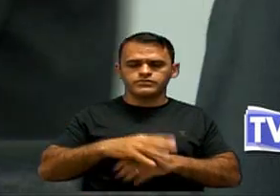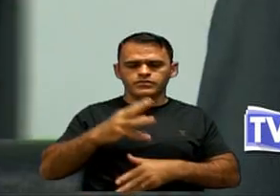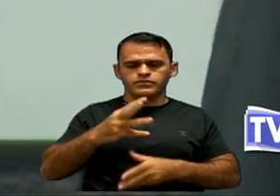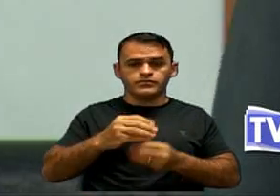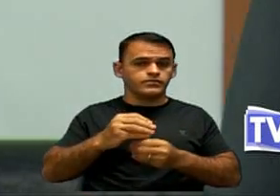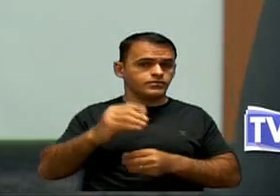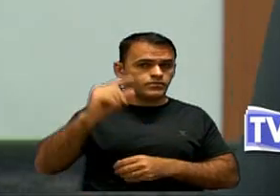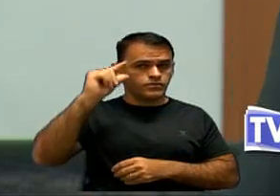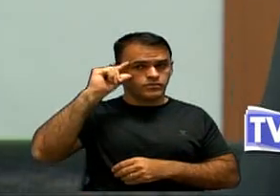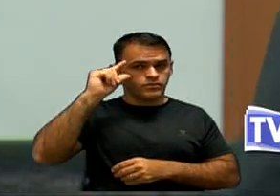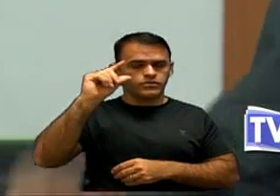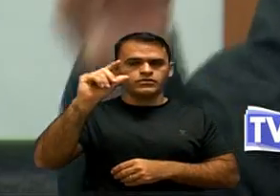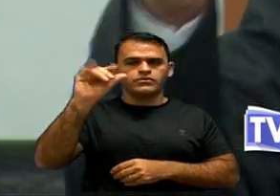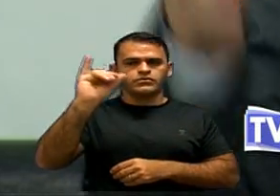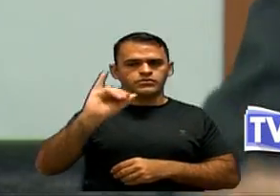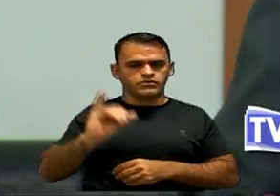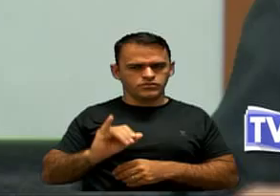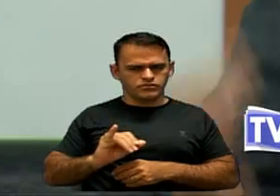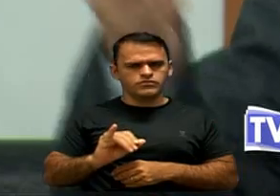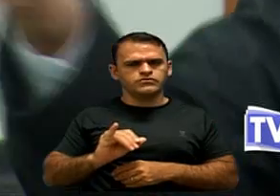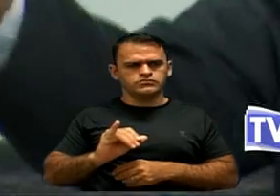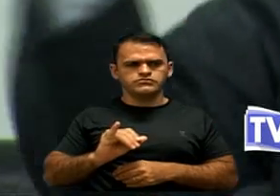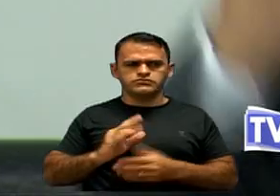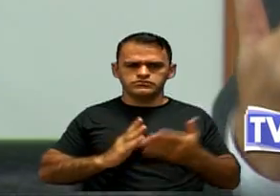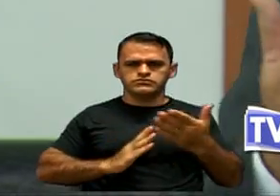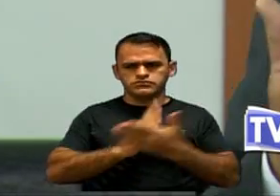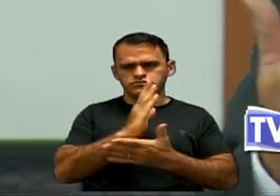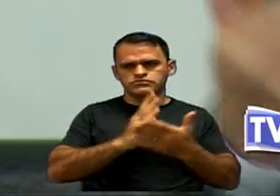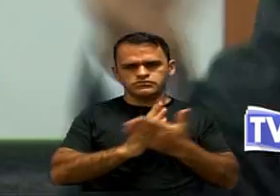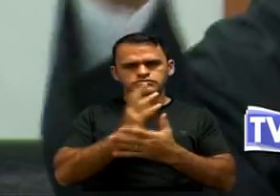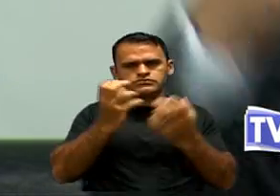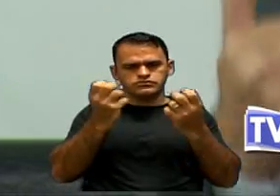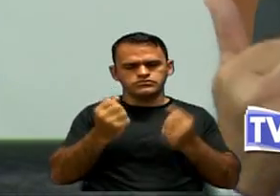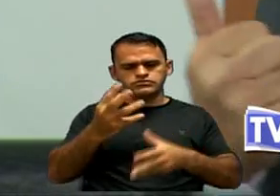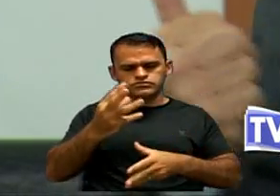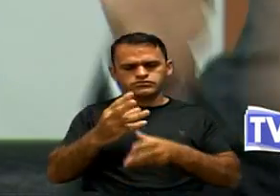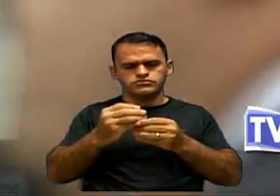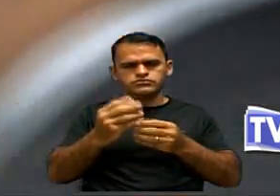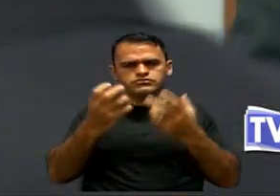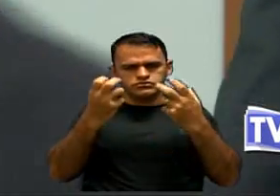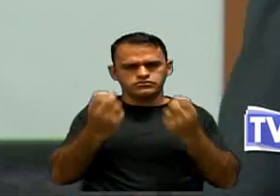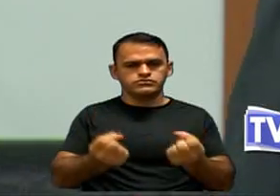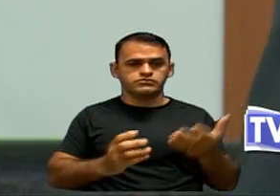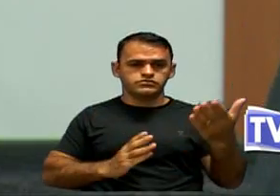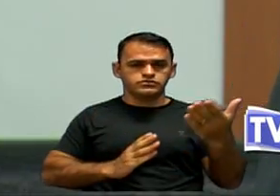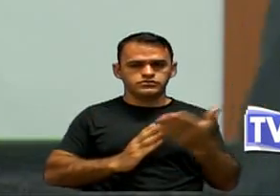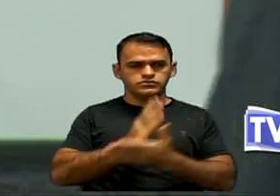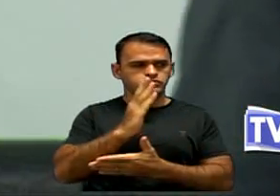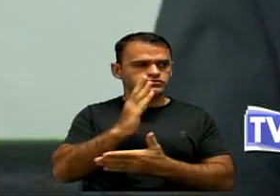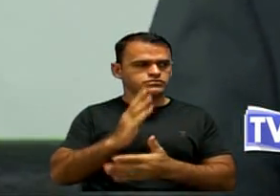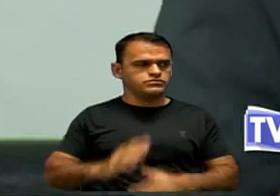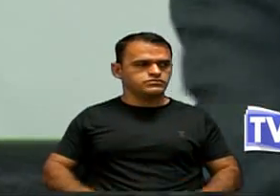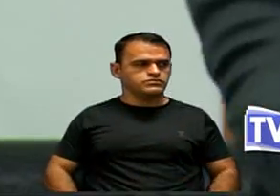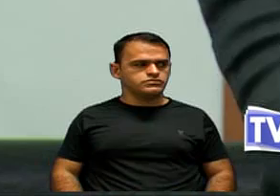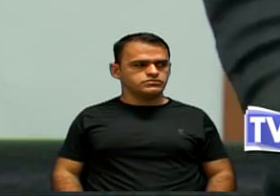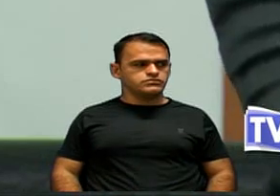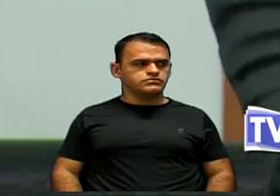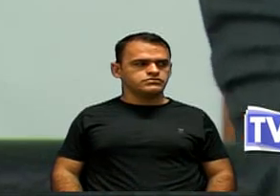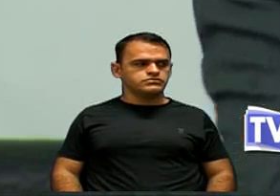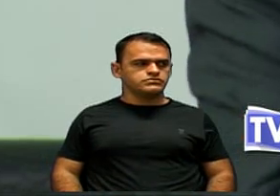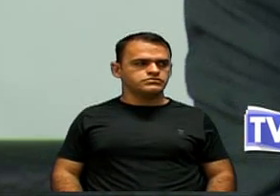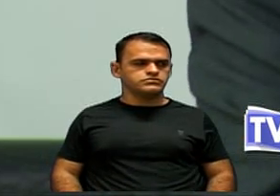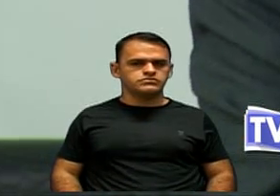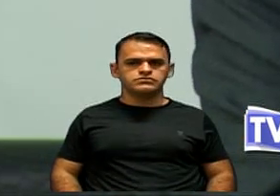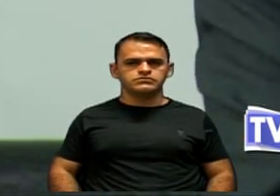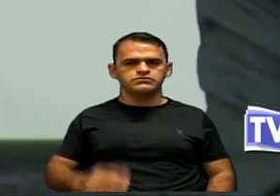Yara, nós estamos encaminhando votação sim, estamos acatando. Acolhendo a emenda da Yara Lula da Silva. Ah, era a Lula da Silva? É Lula